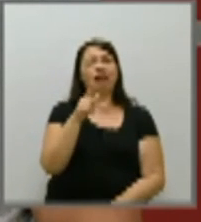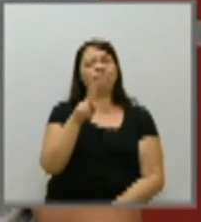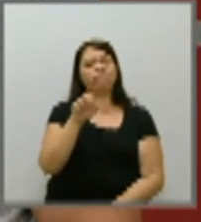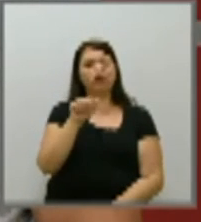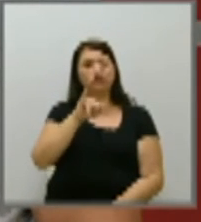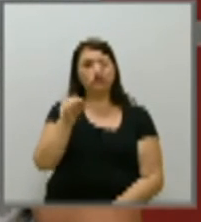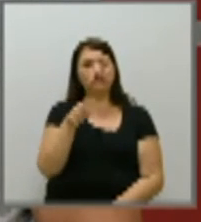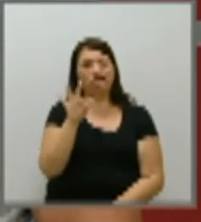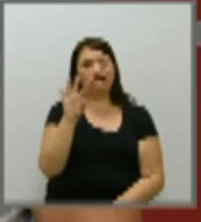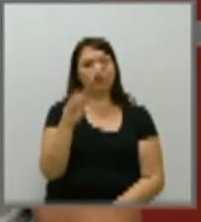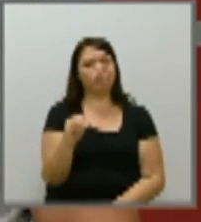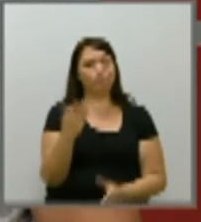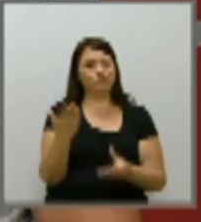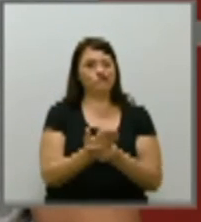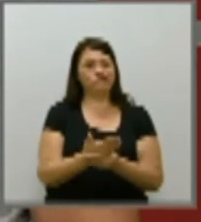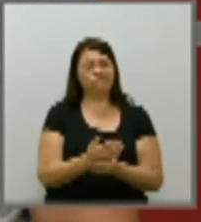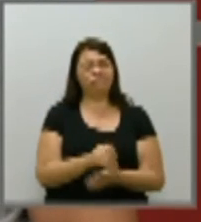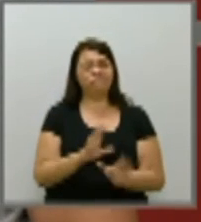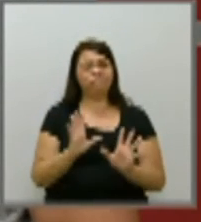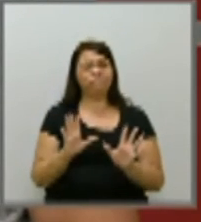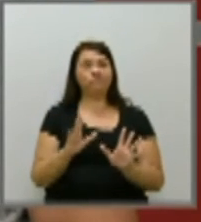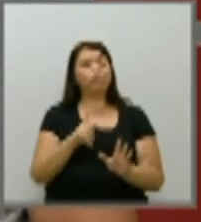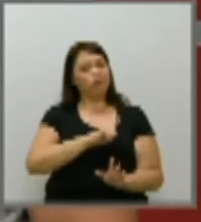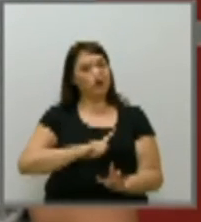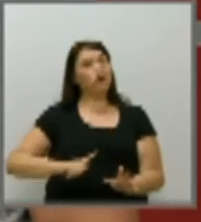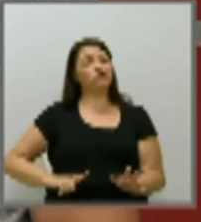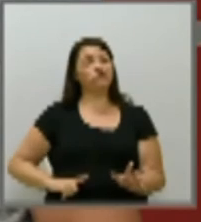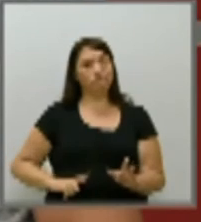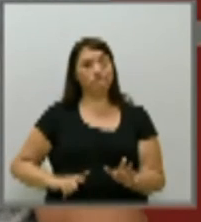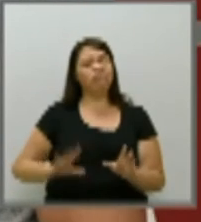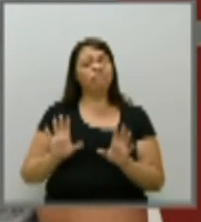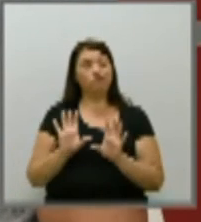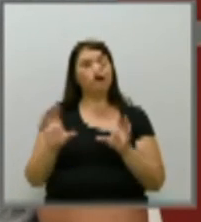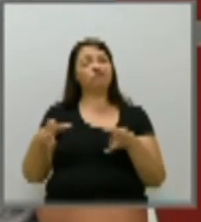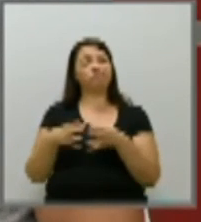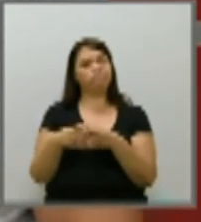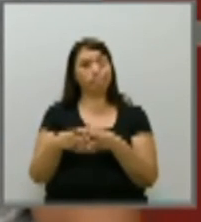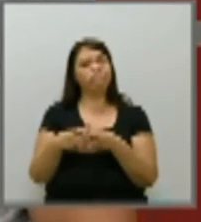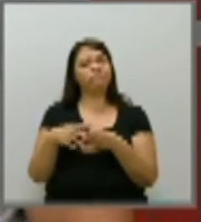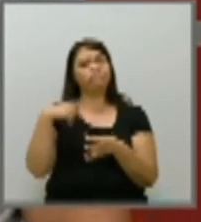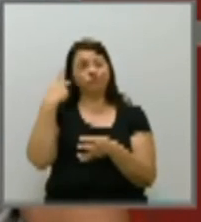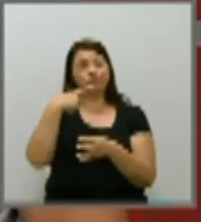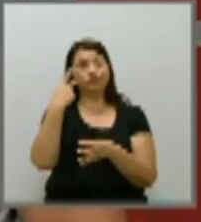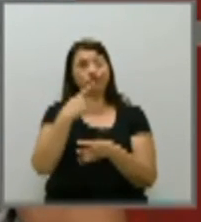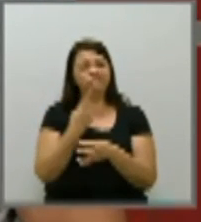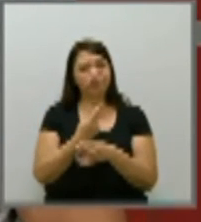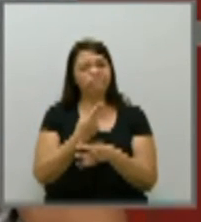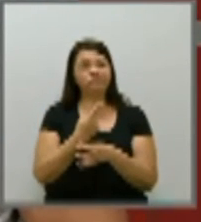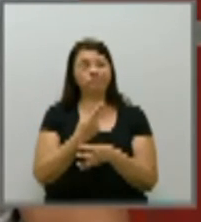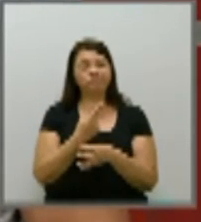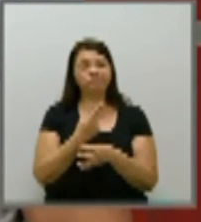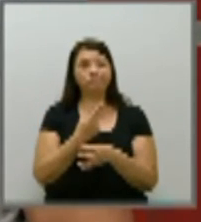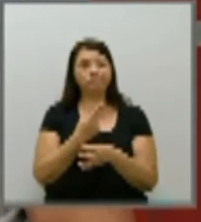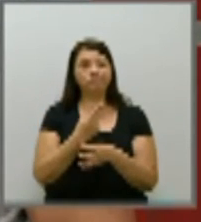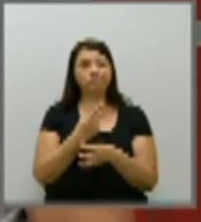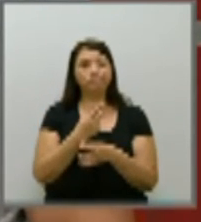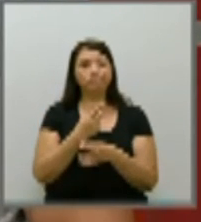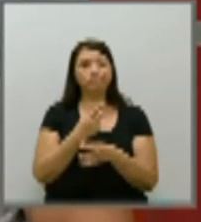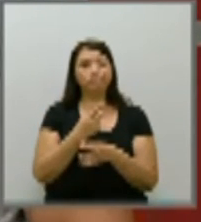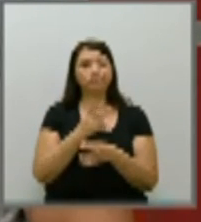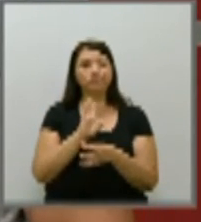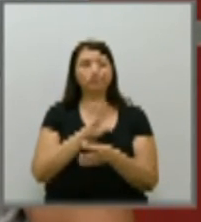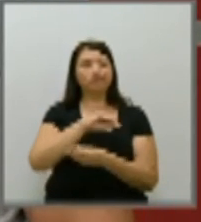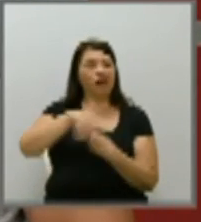Então, é um governo, infelizmente, é um partido que ela tem, na sua essência, todo